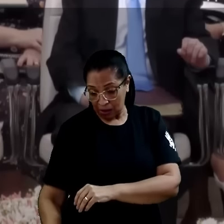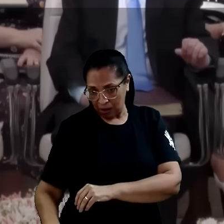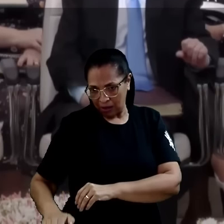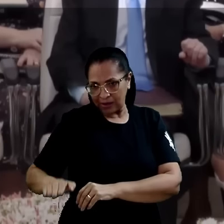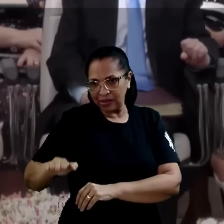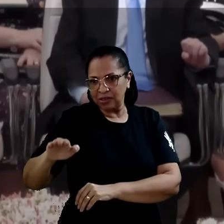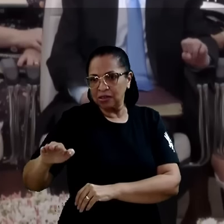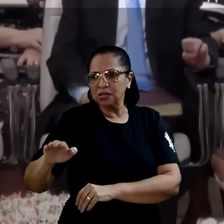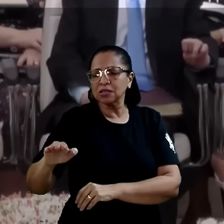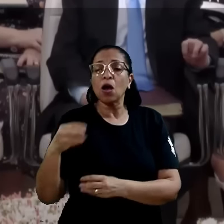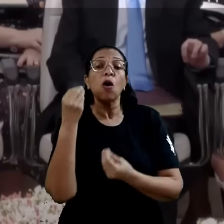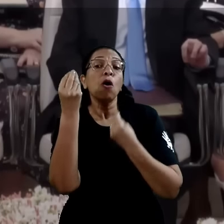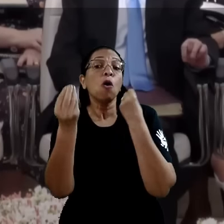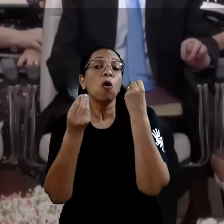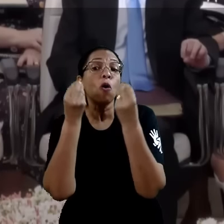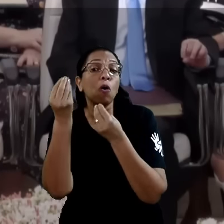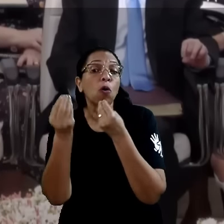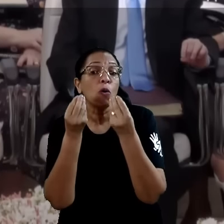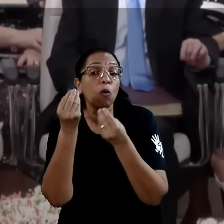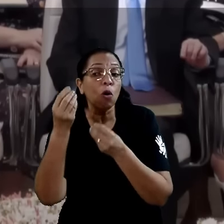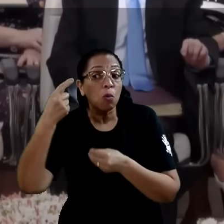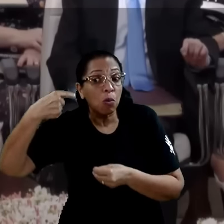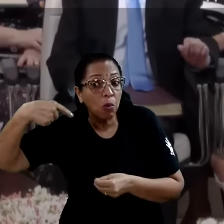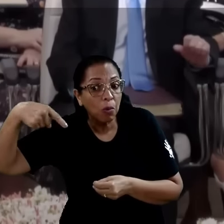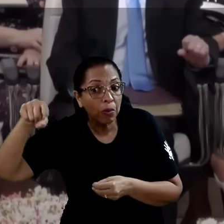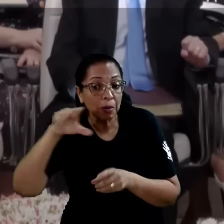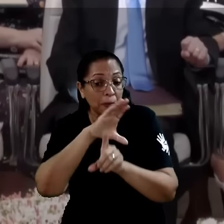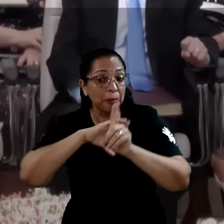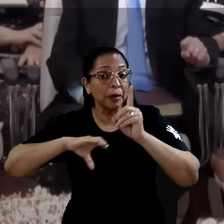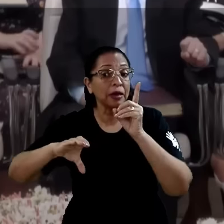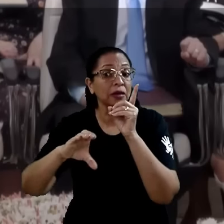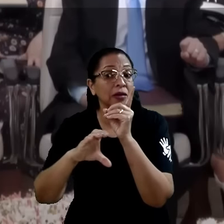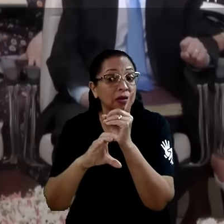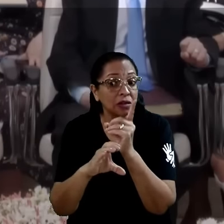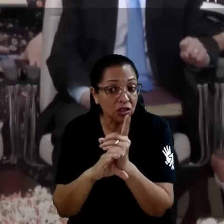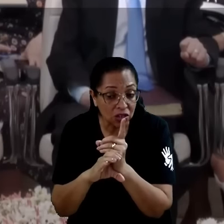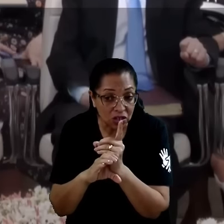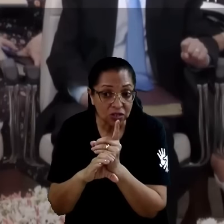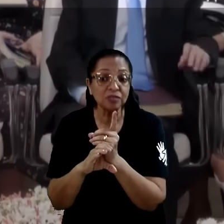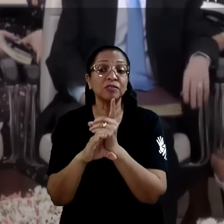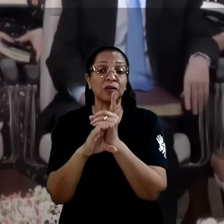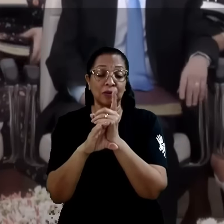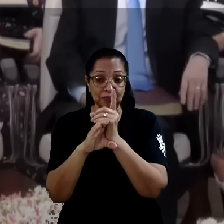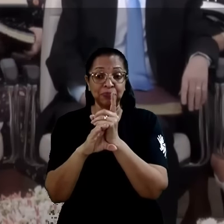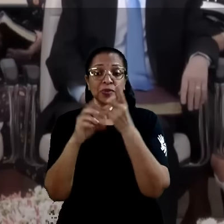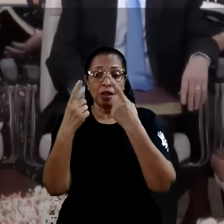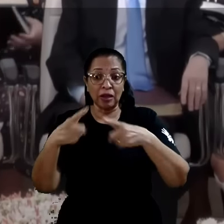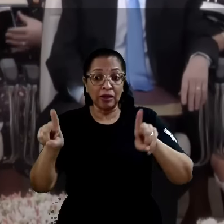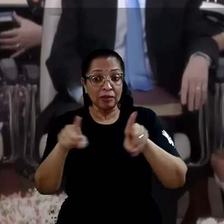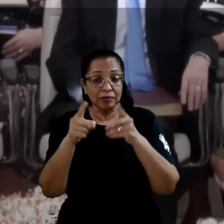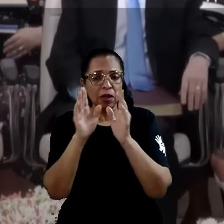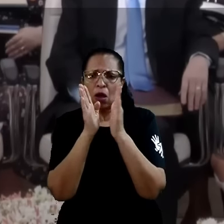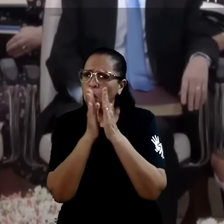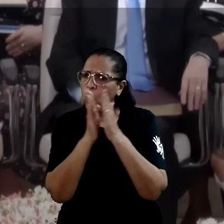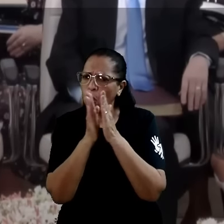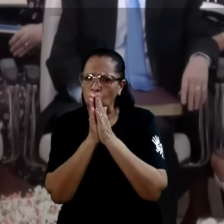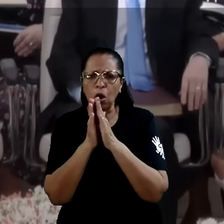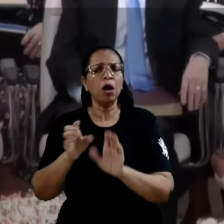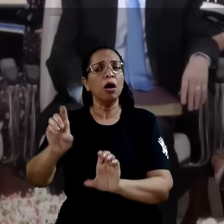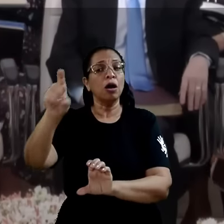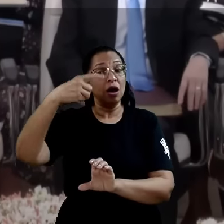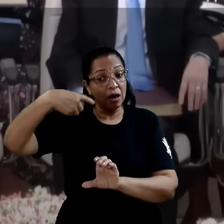alegria de vir à escola bíblica dominical levanta as duas mãos para eu te abençoar tem gente que diz que não tem